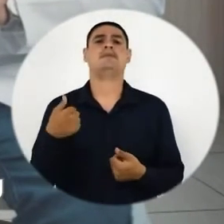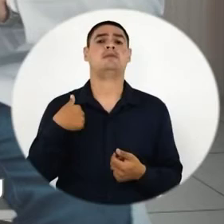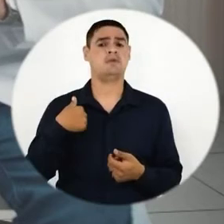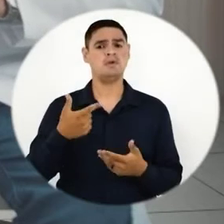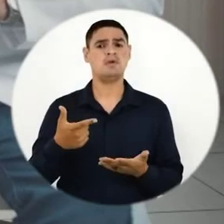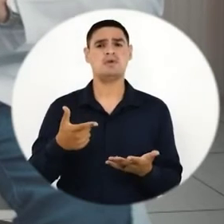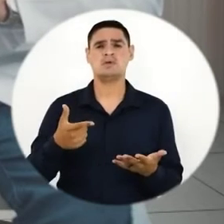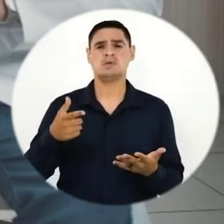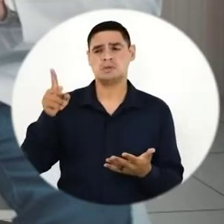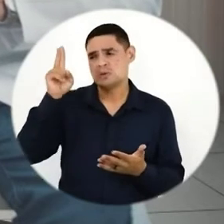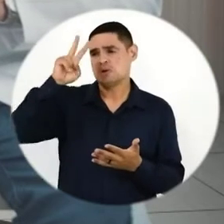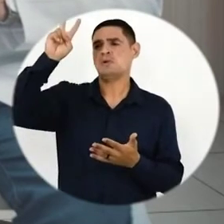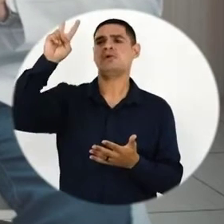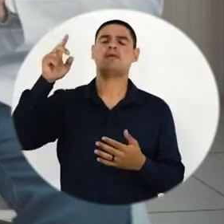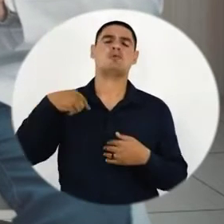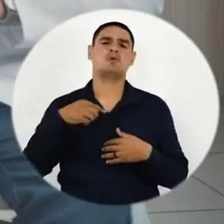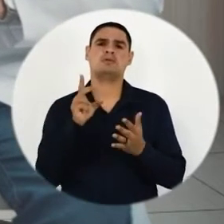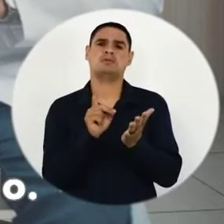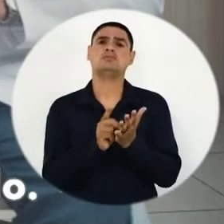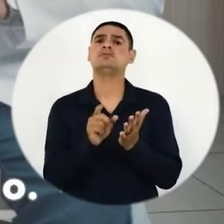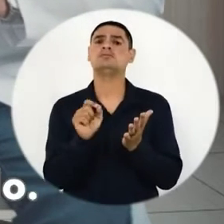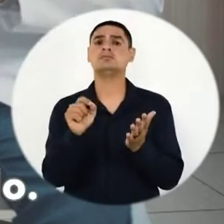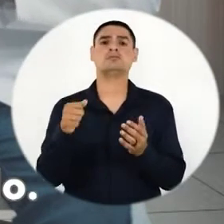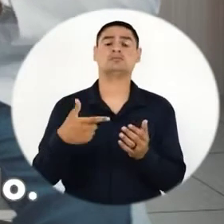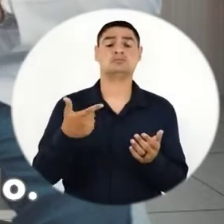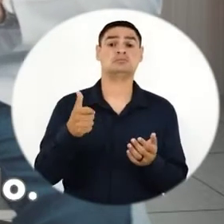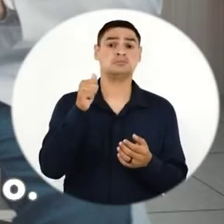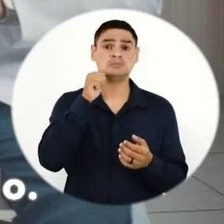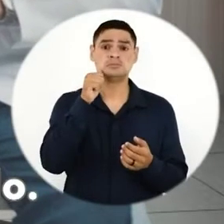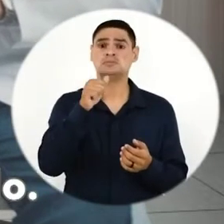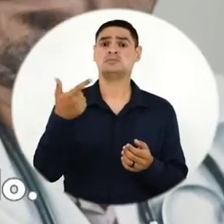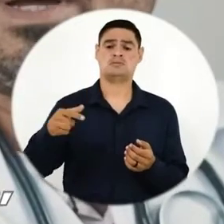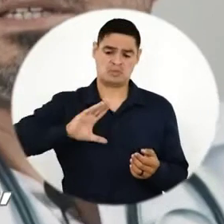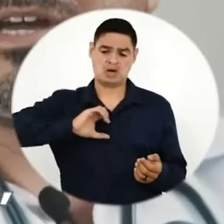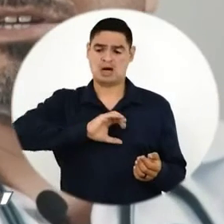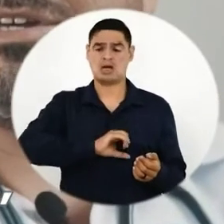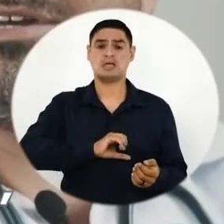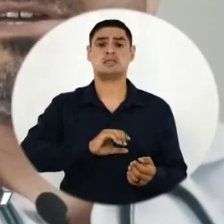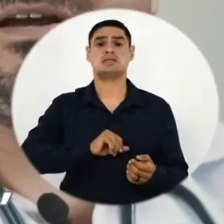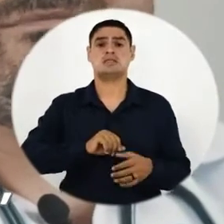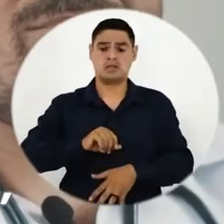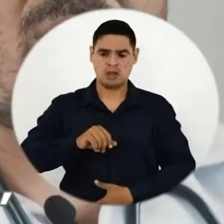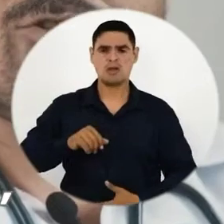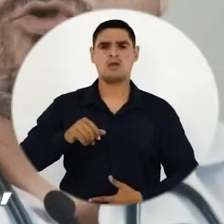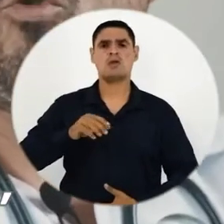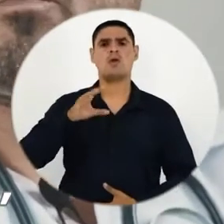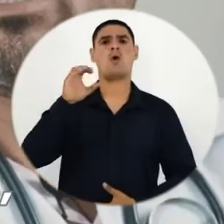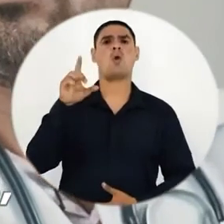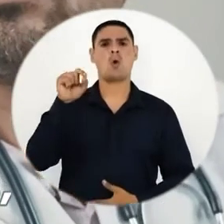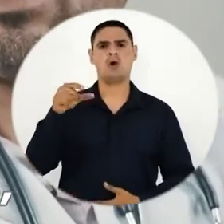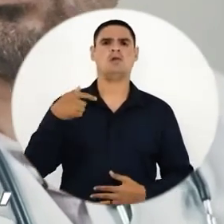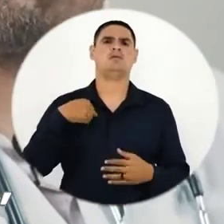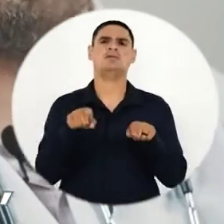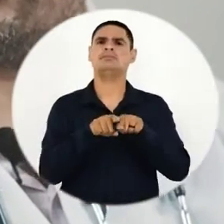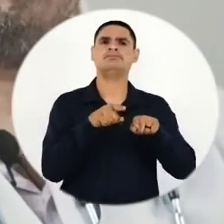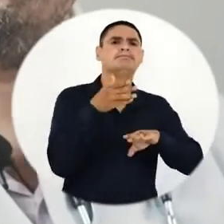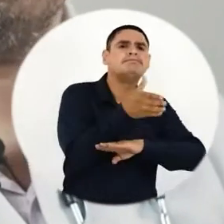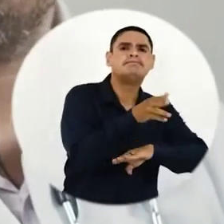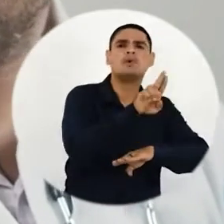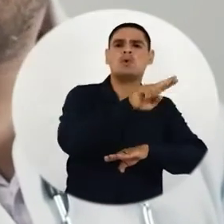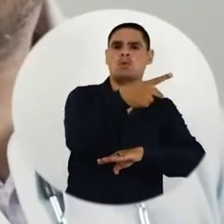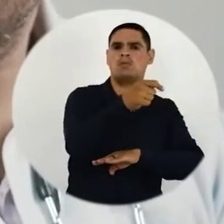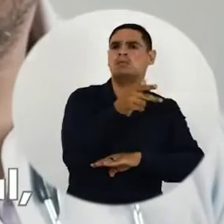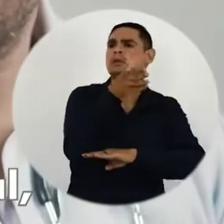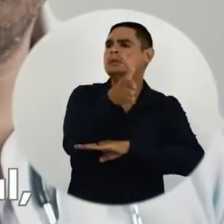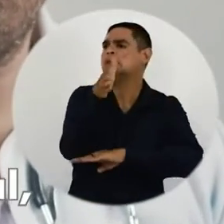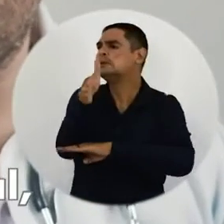marcou foi a paciente que desenvolveu câncer de colo. Essa paciente ia às UPAs, aos